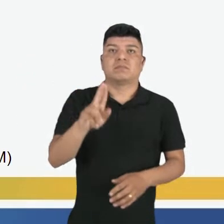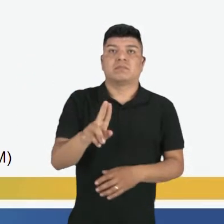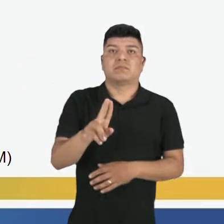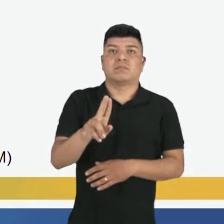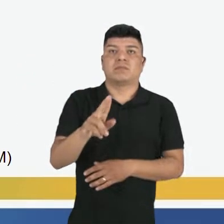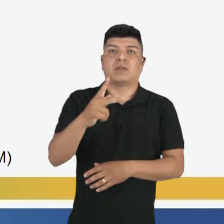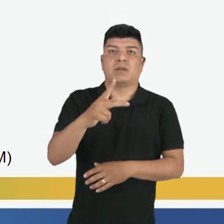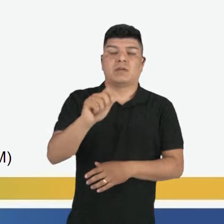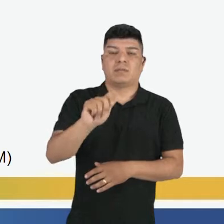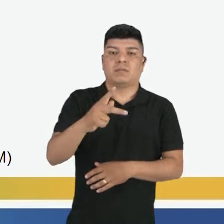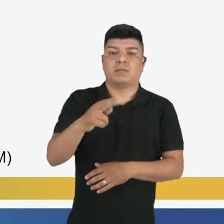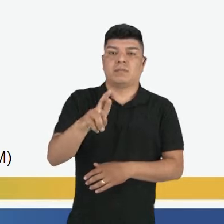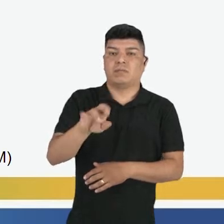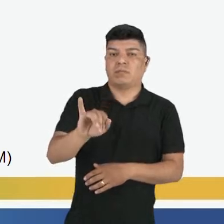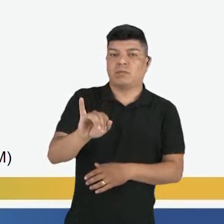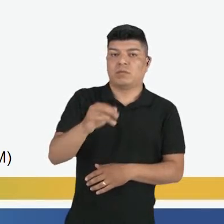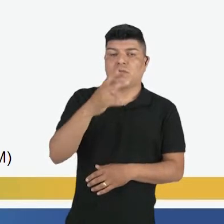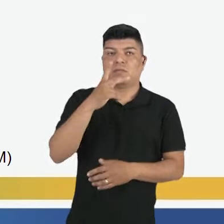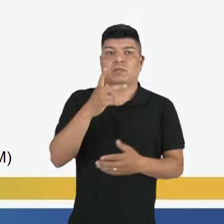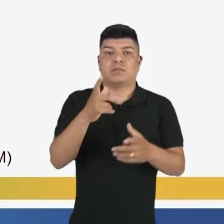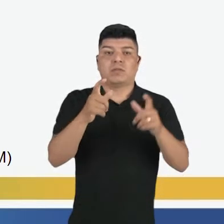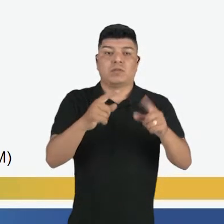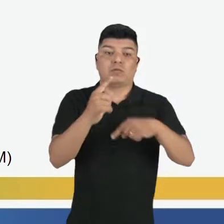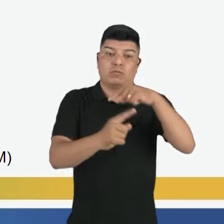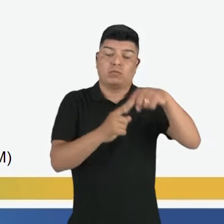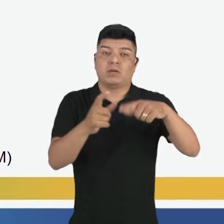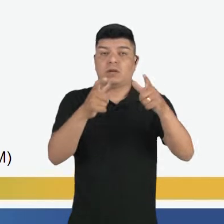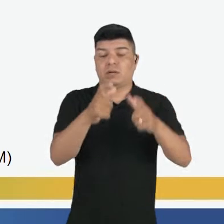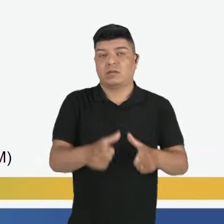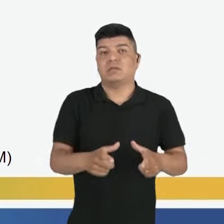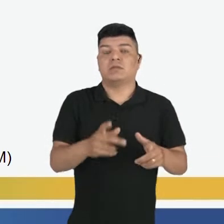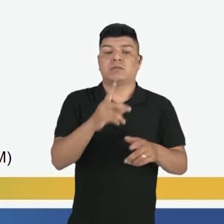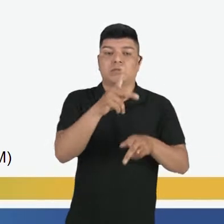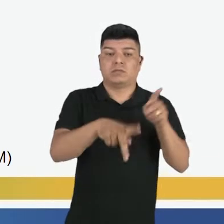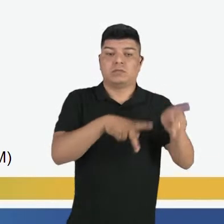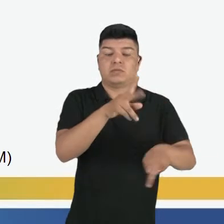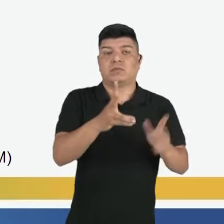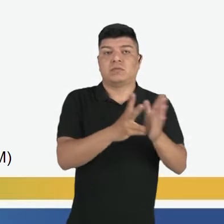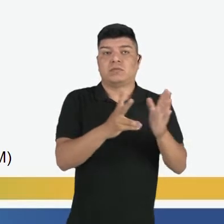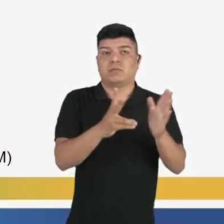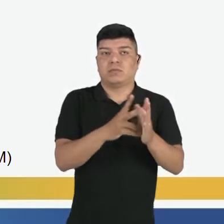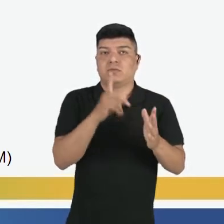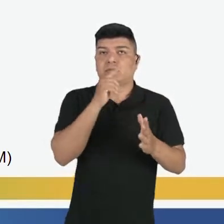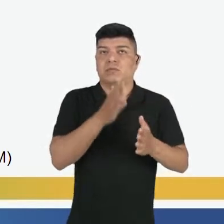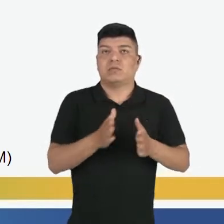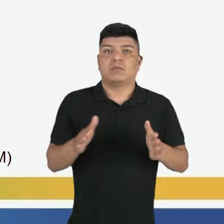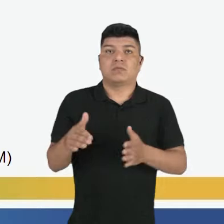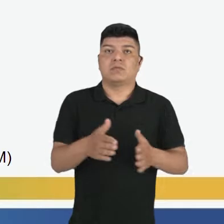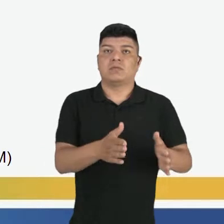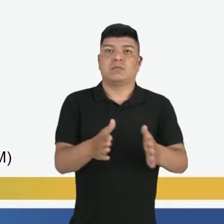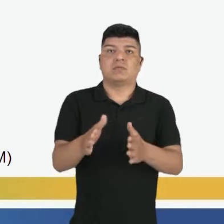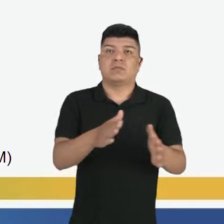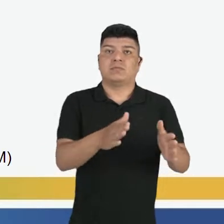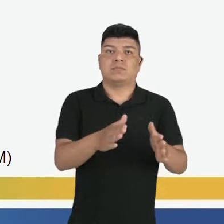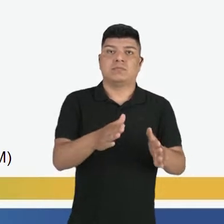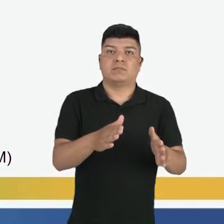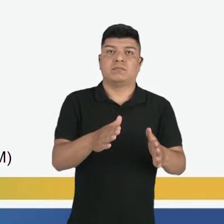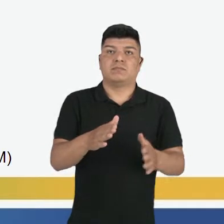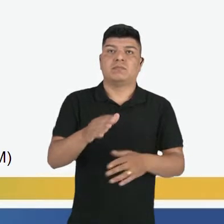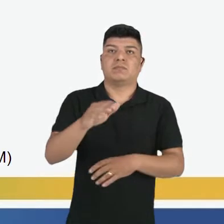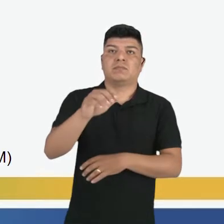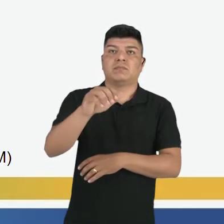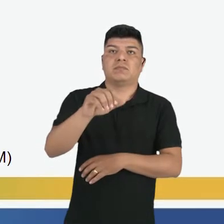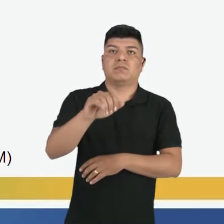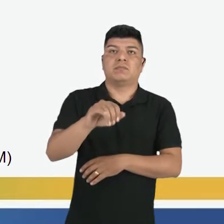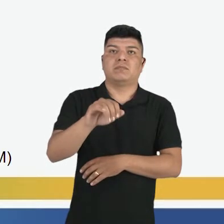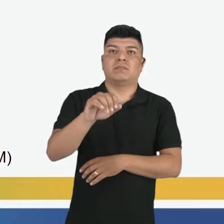ou Cachoeira da Onça, é um lugar sagrado dos povos indígenas dos rios Uapés e Papuri. Corresponde a